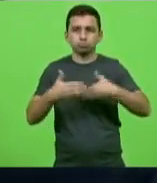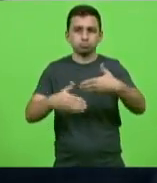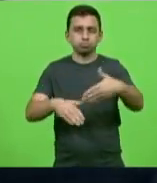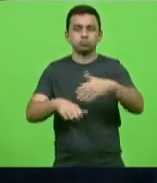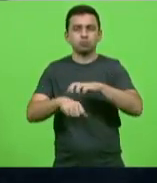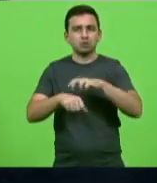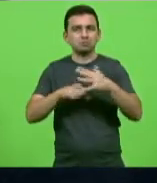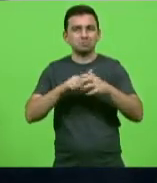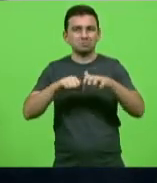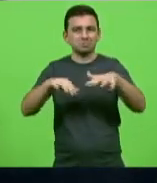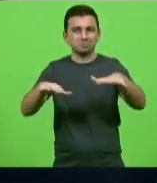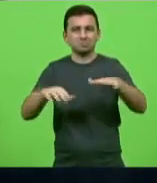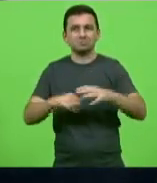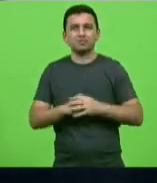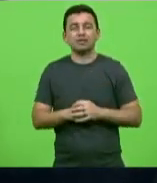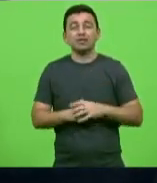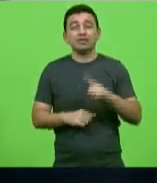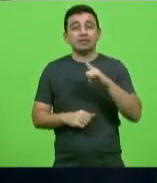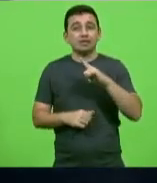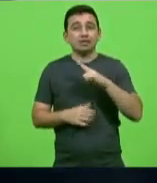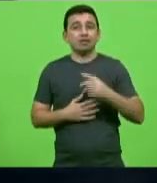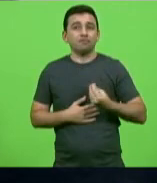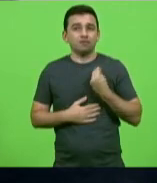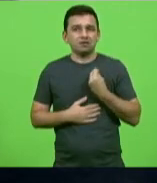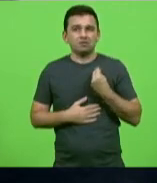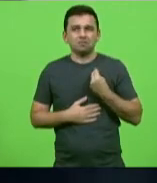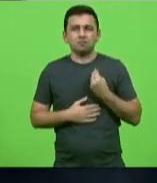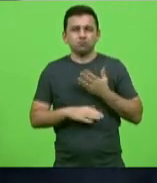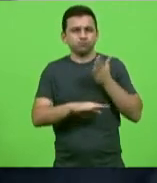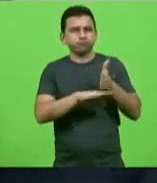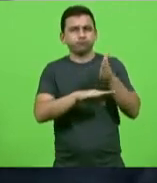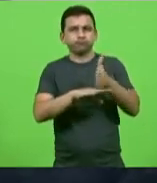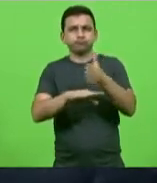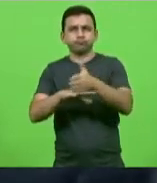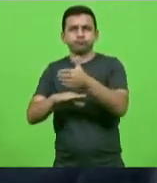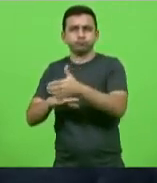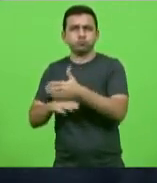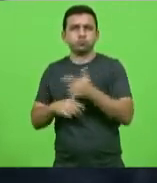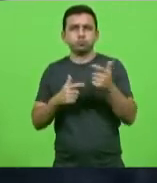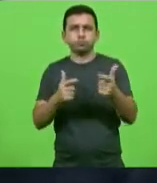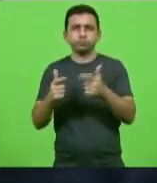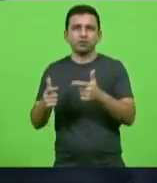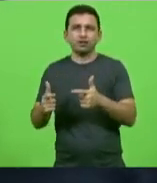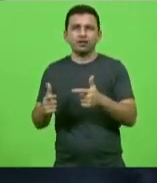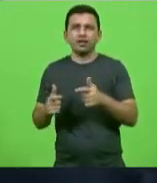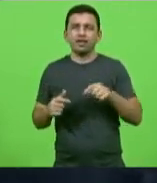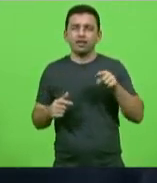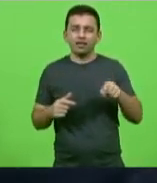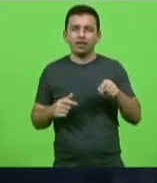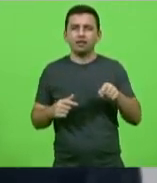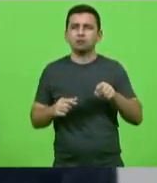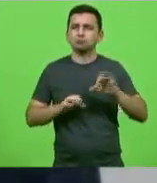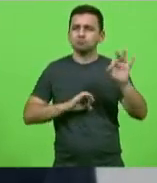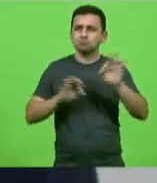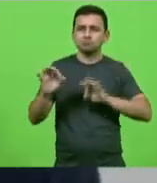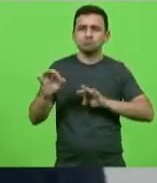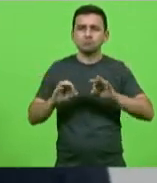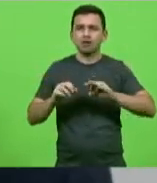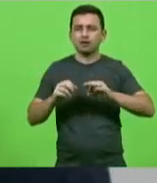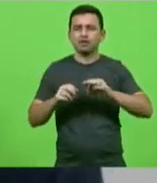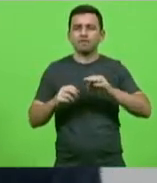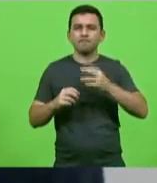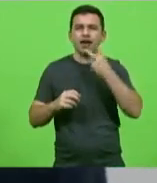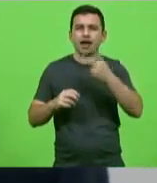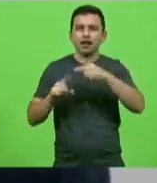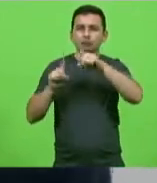envolvia. Se fazia presente em várias frentes de atuação do Estado, munia-se de vestimenta operativa,